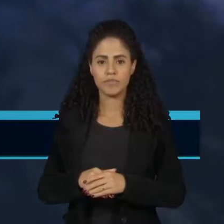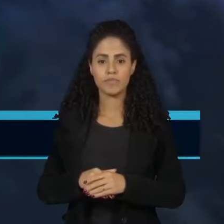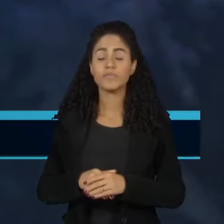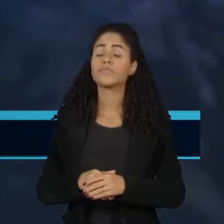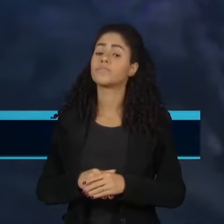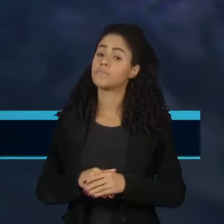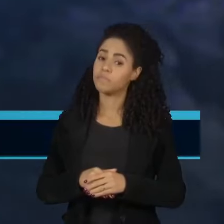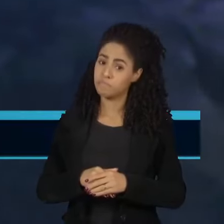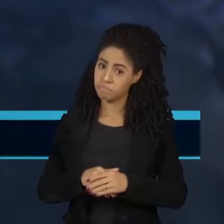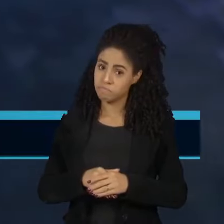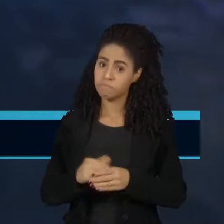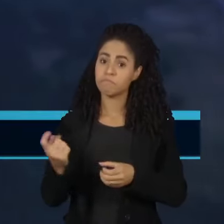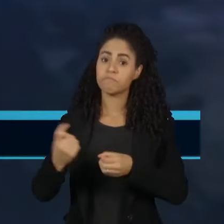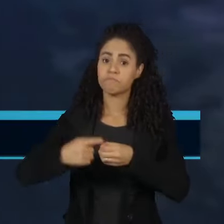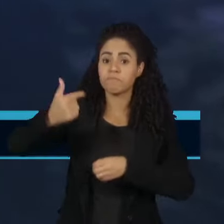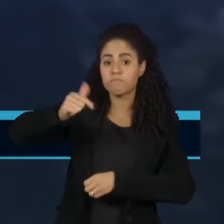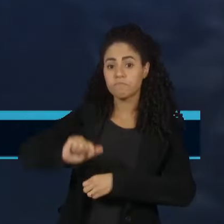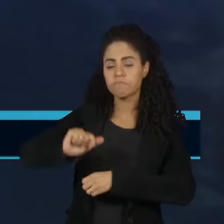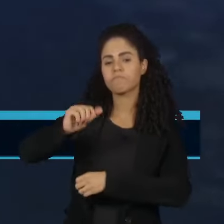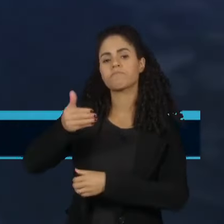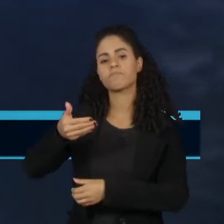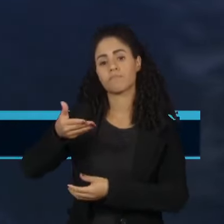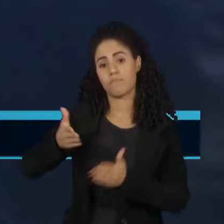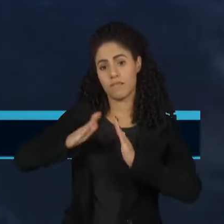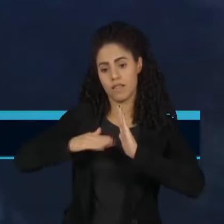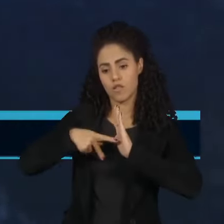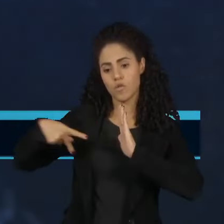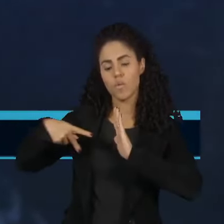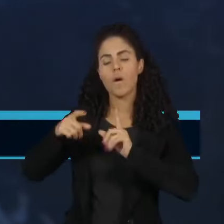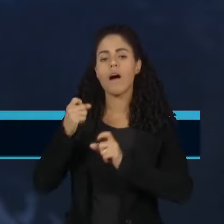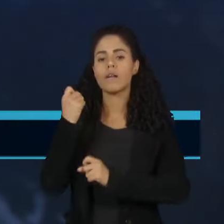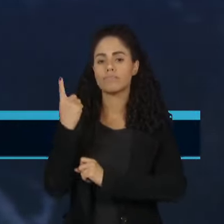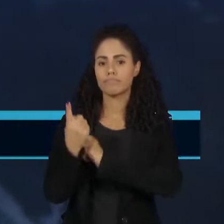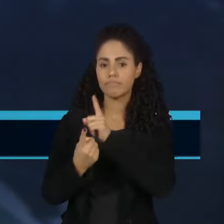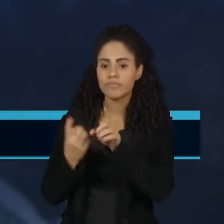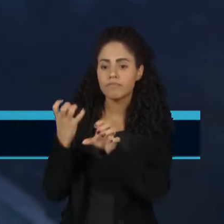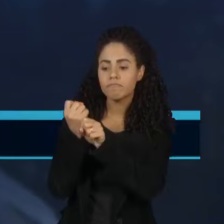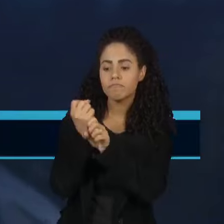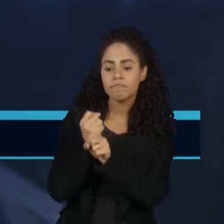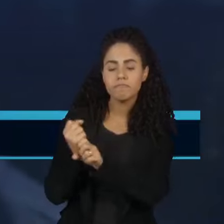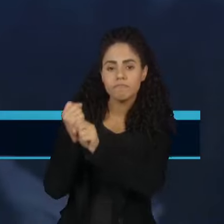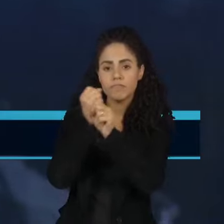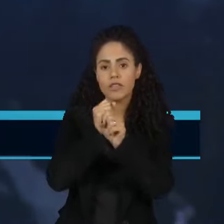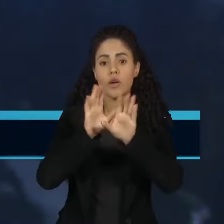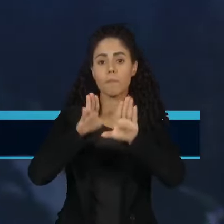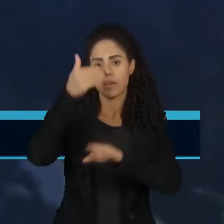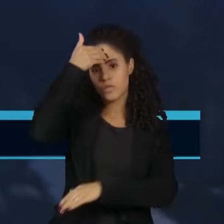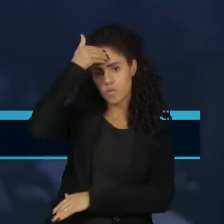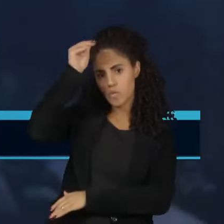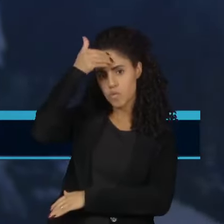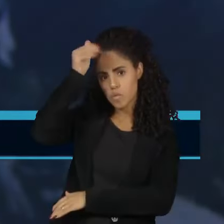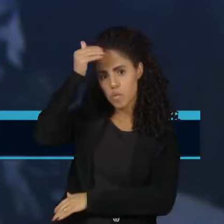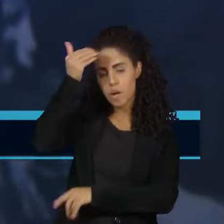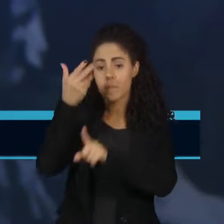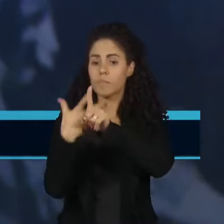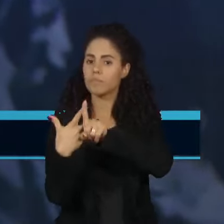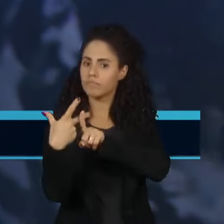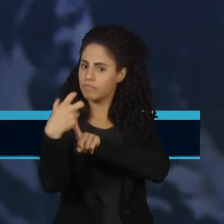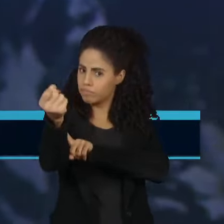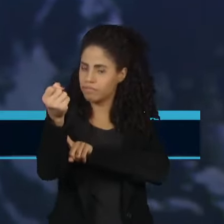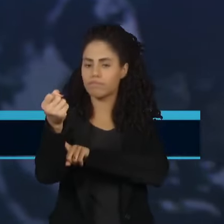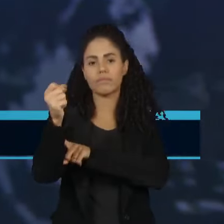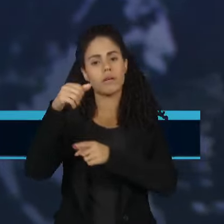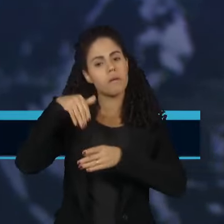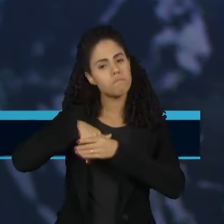Ele está de volta à Casa Branca. Alguns estados ainda estão finalizando a contagem de votos, mas Donald Trump, em uma vitória